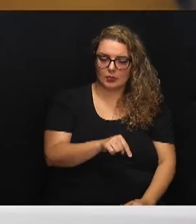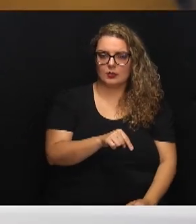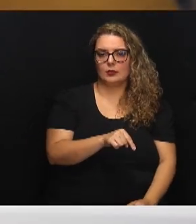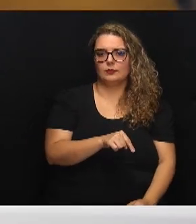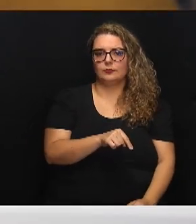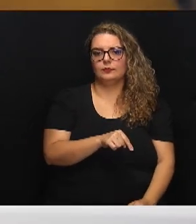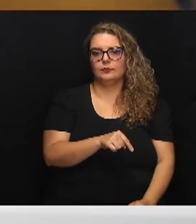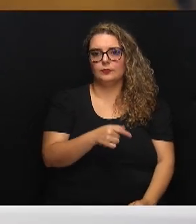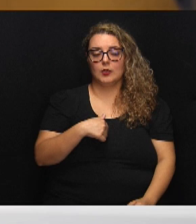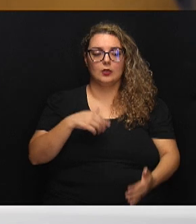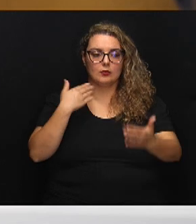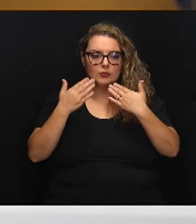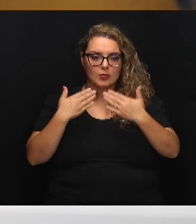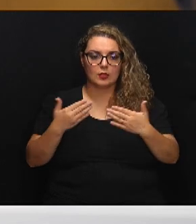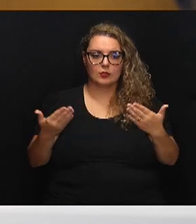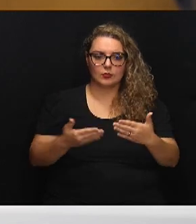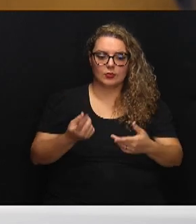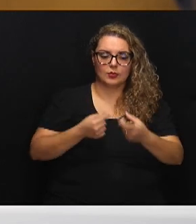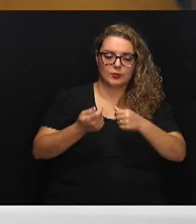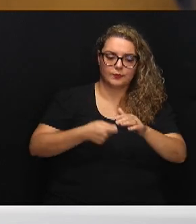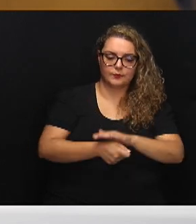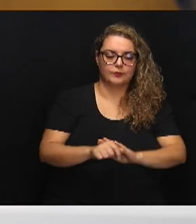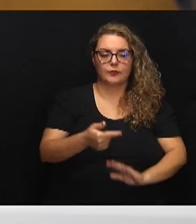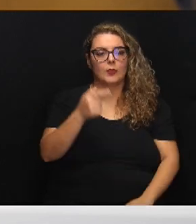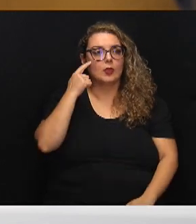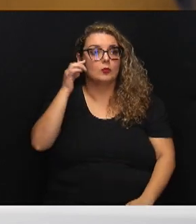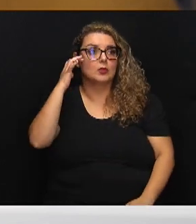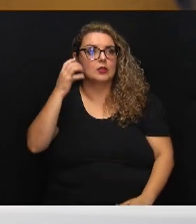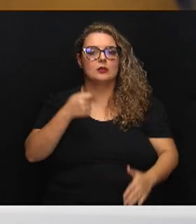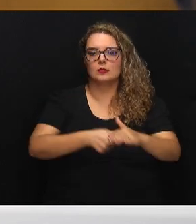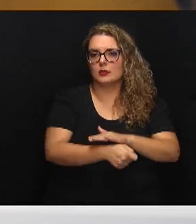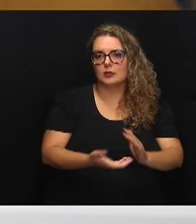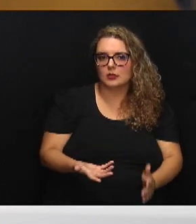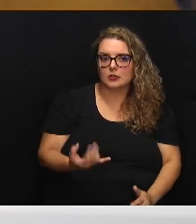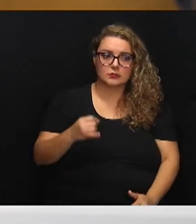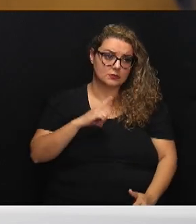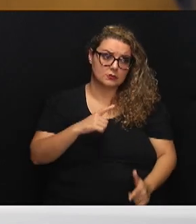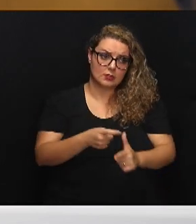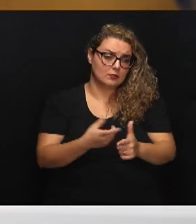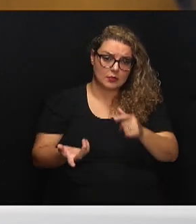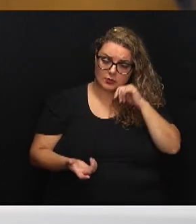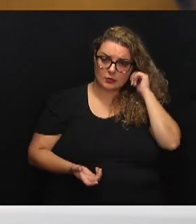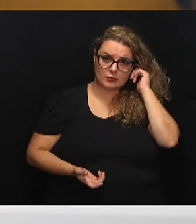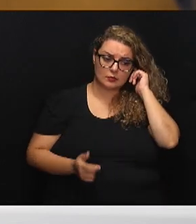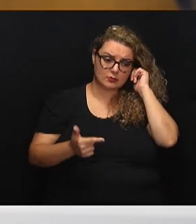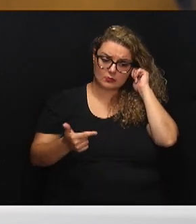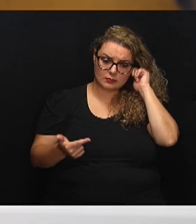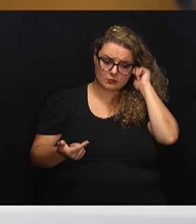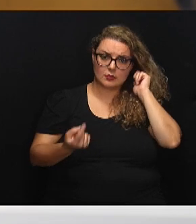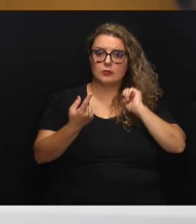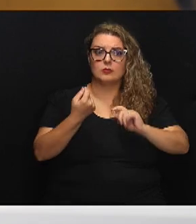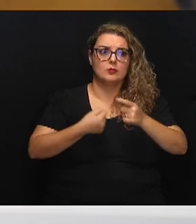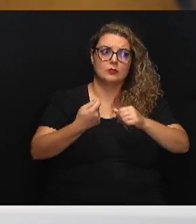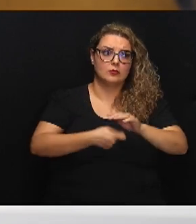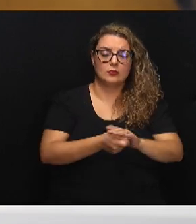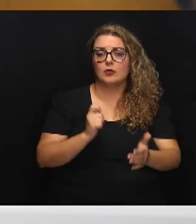estava comentando hoje sobre investimentos. Não adianta você pensar em investimentos se você tem uma dívida. Não tem um investimento hoje no Brasil que paga